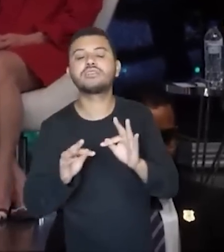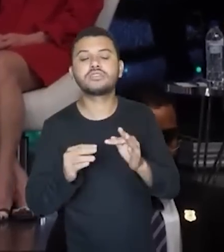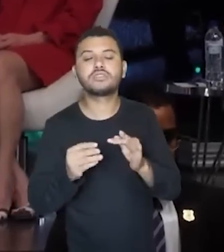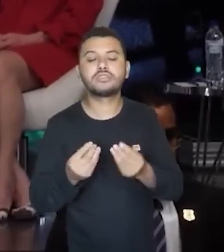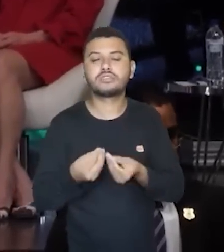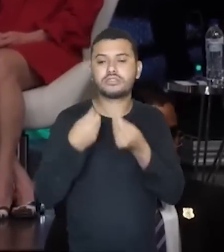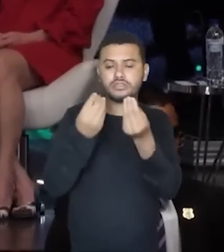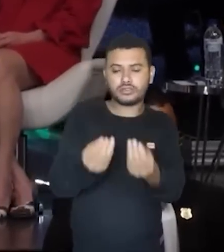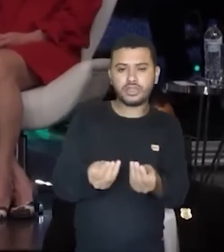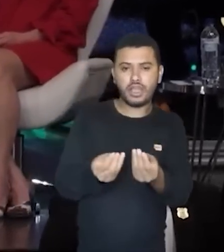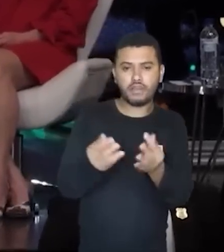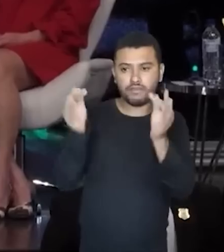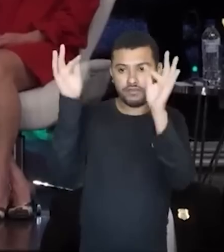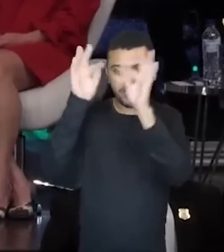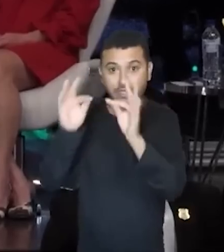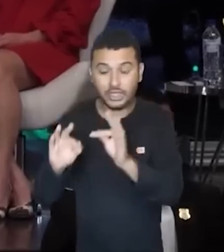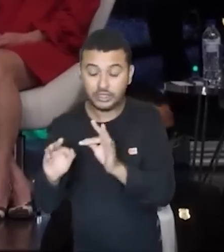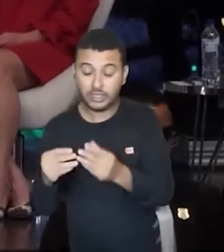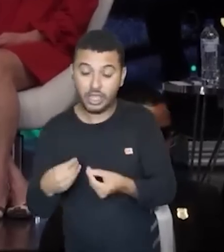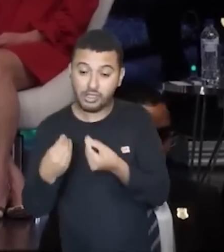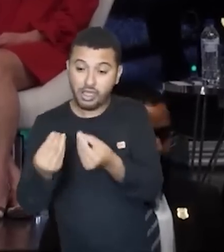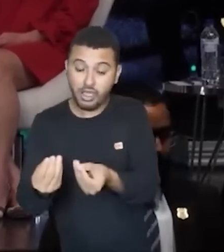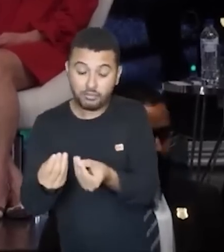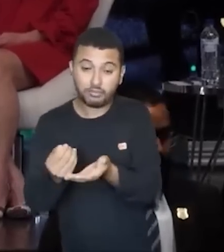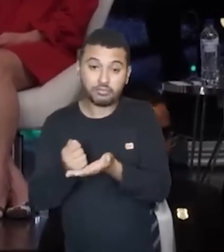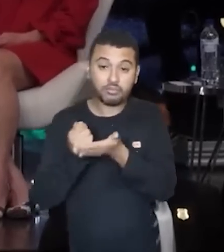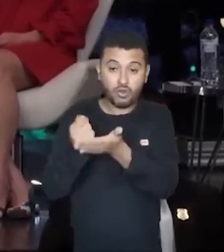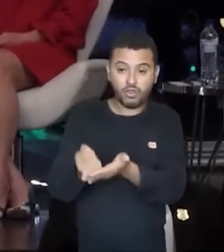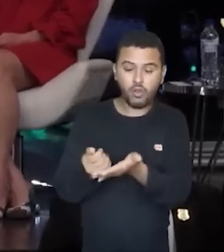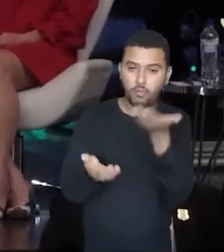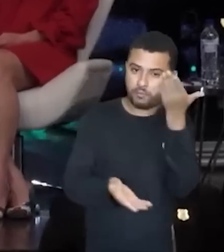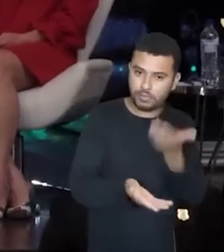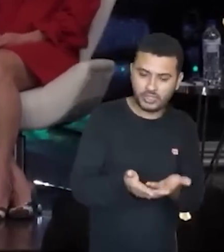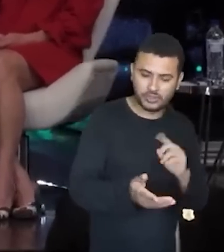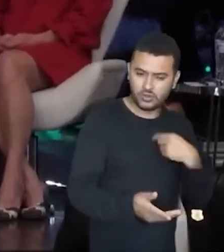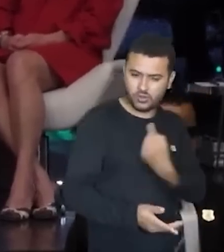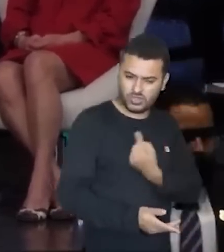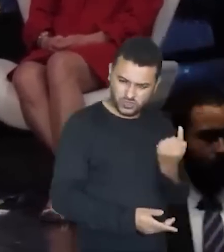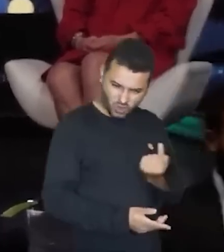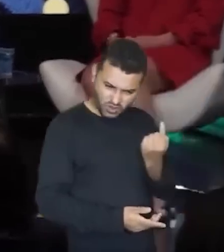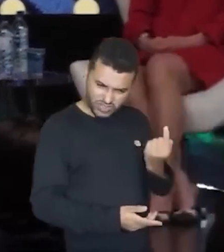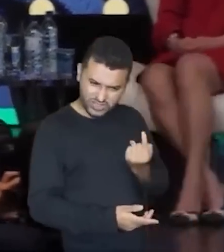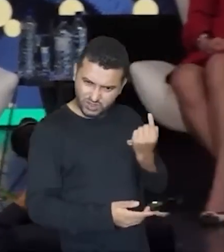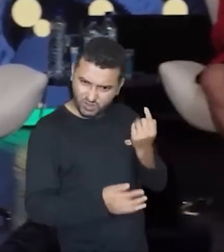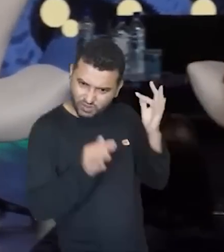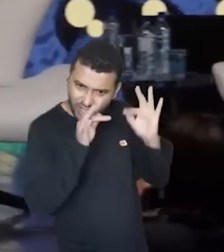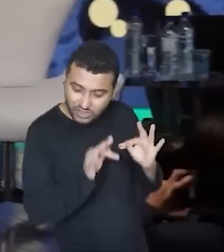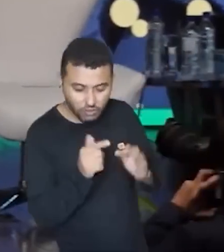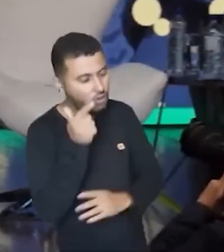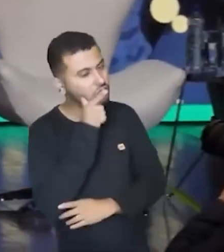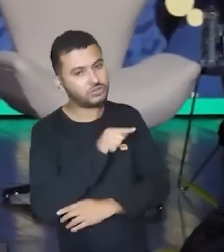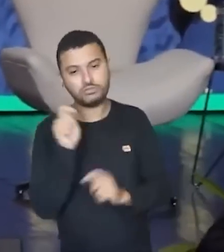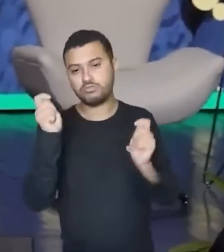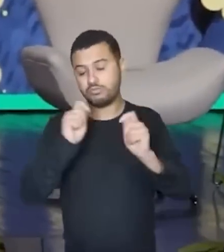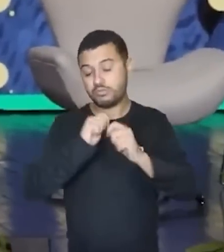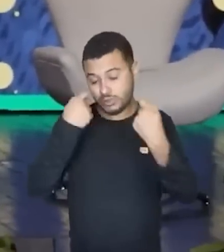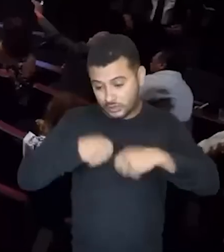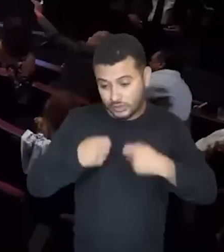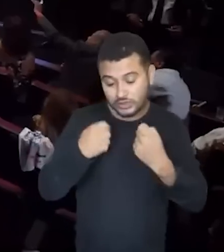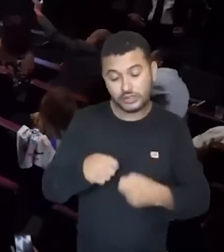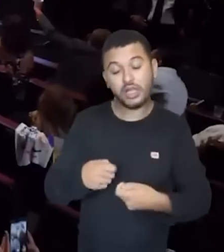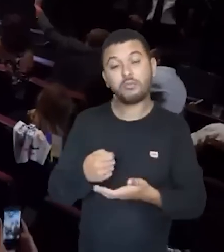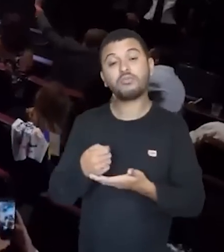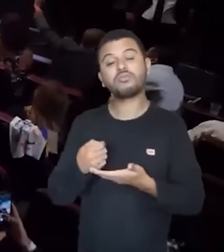ou a gente perde, porque não é possível a gente ser feliz sozinho. Por isso que nós precisamos repartir a nossa